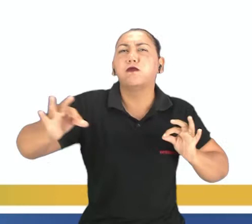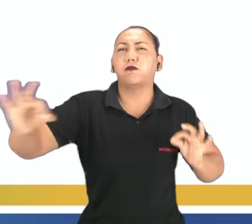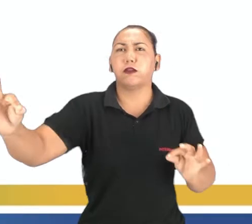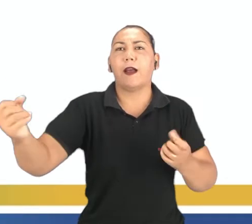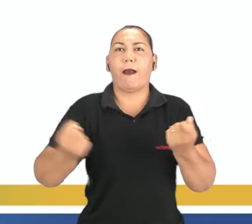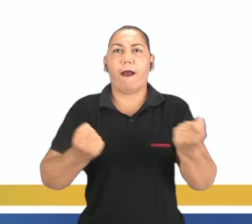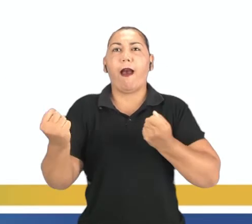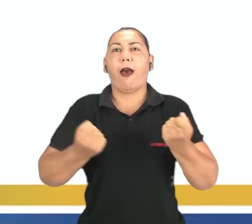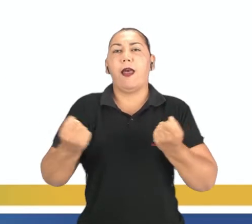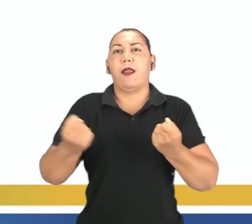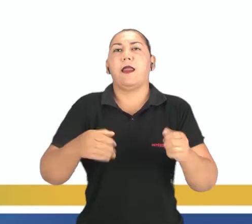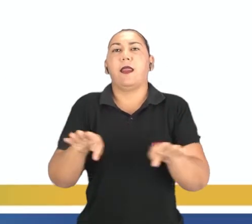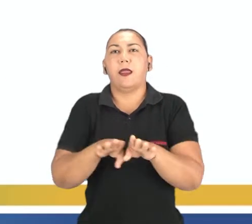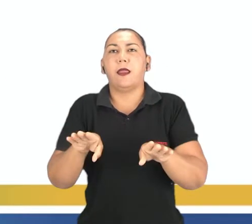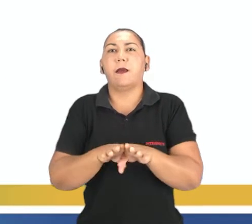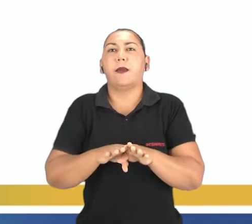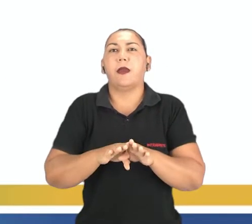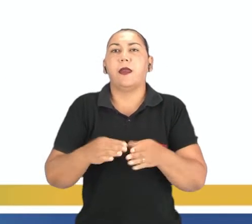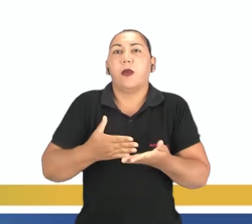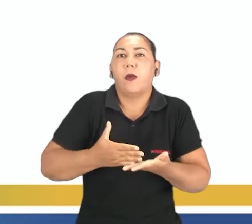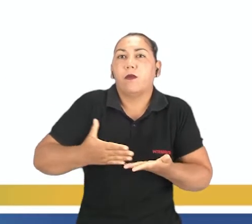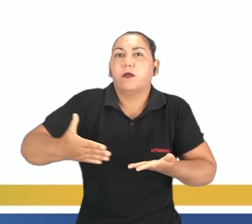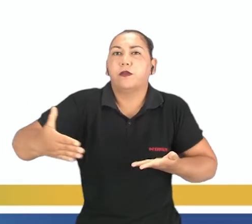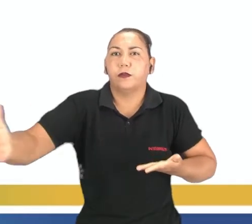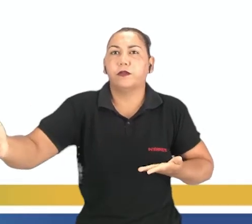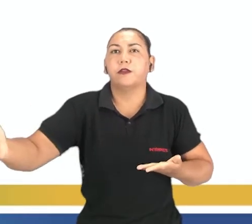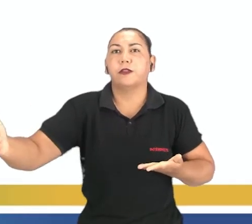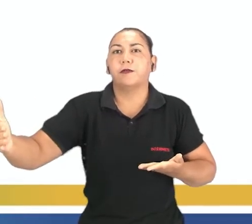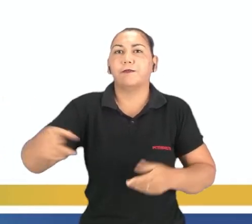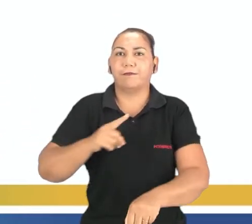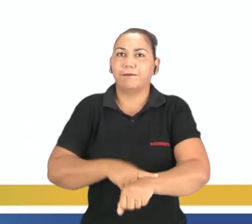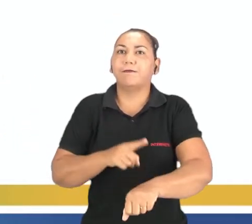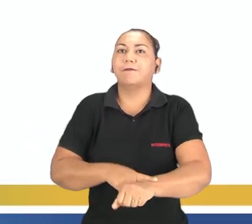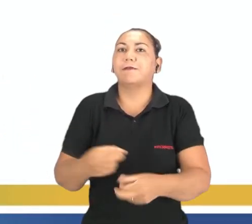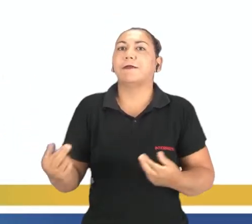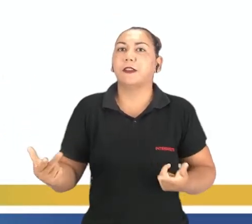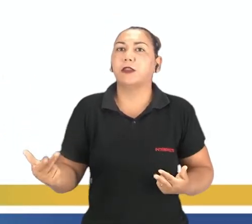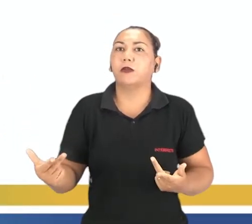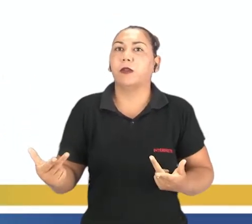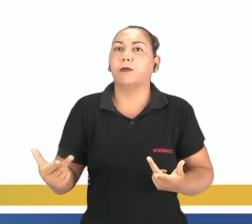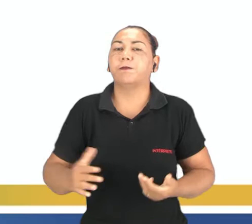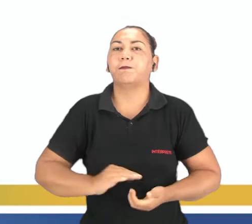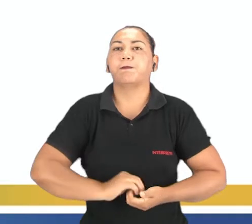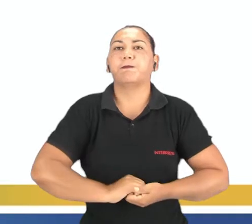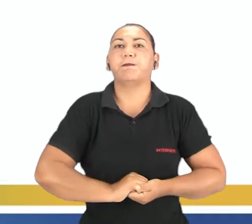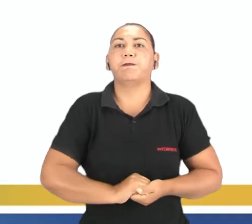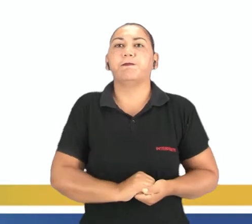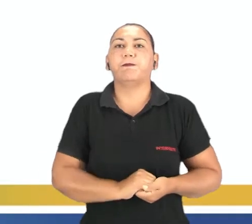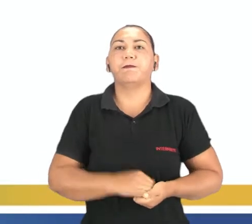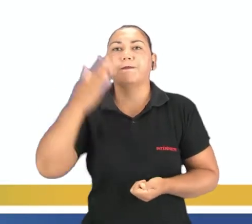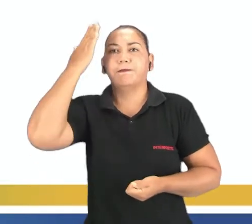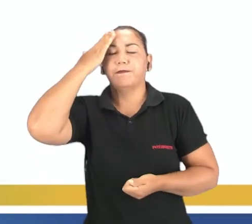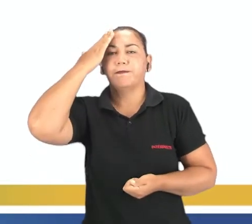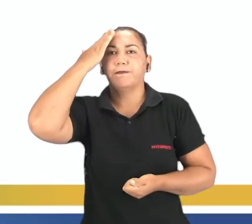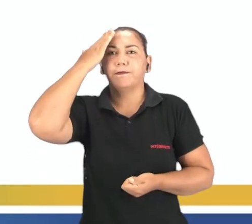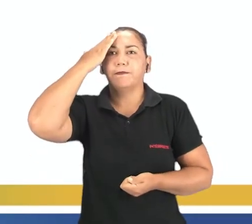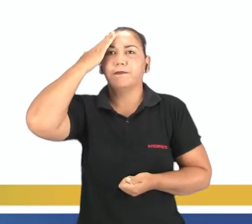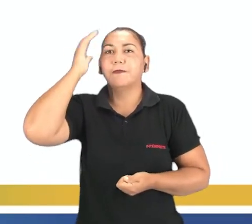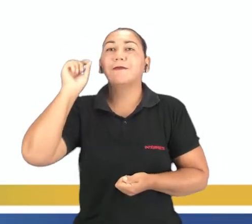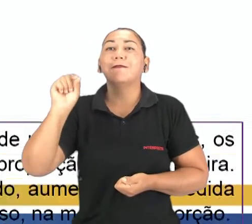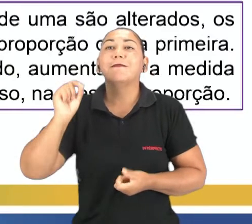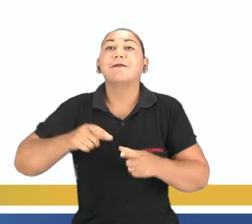também o espaço percorrido por ele, né, em um mesmo intervalo de tempo. Então, vamos entender agora o que